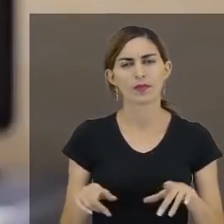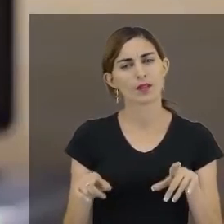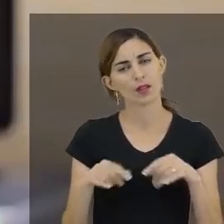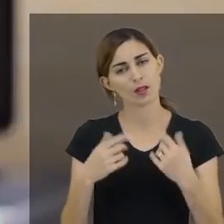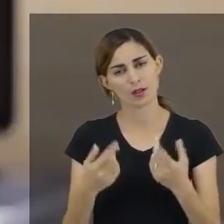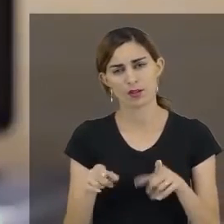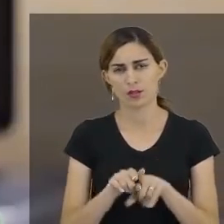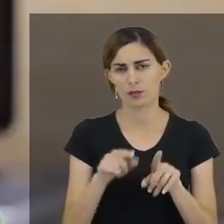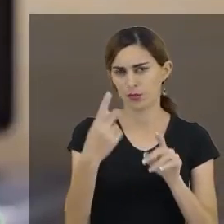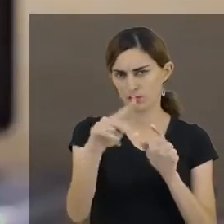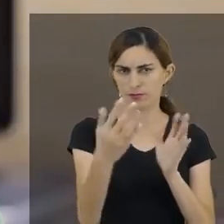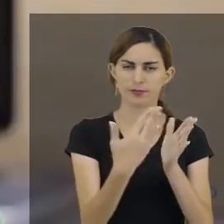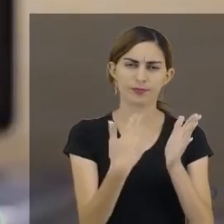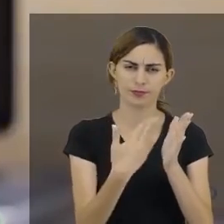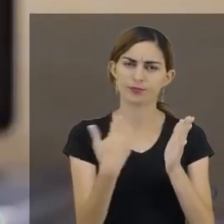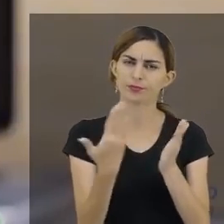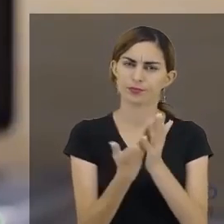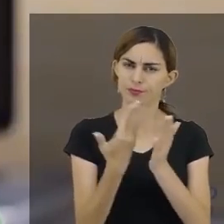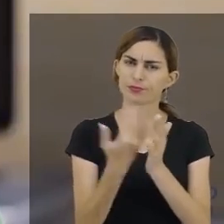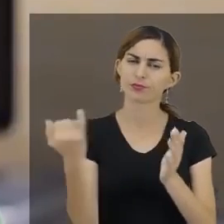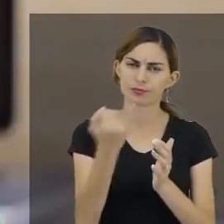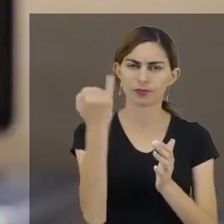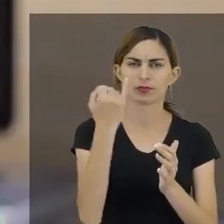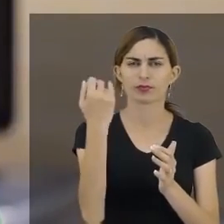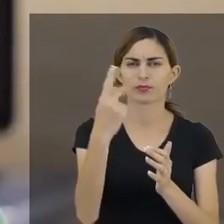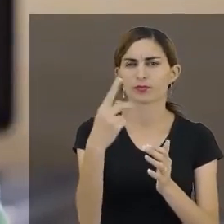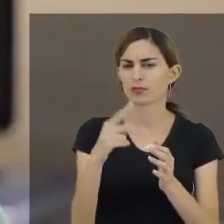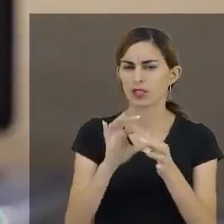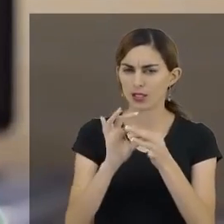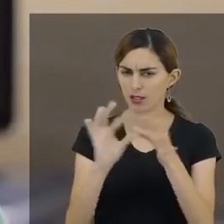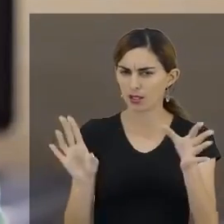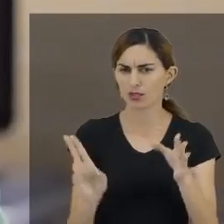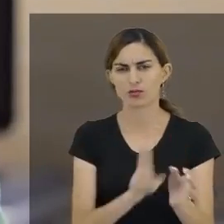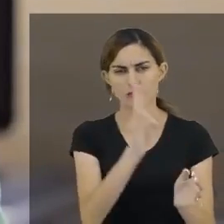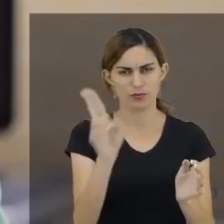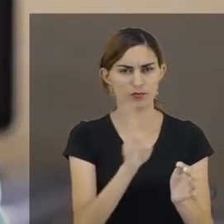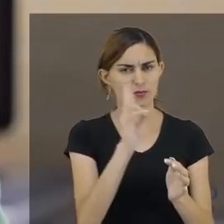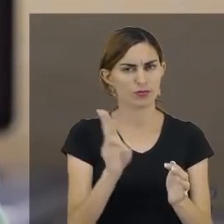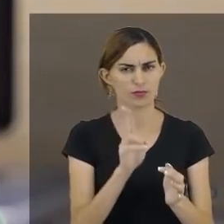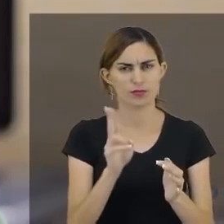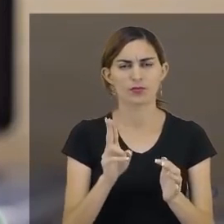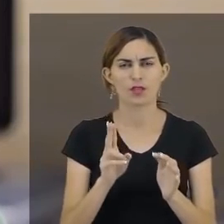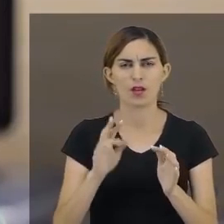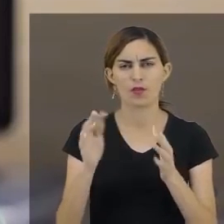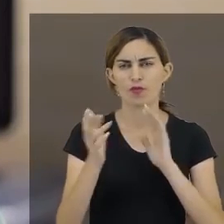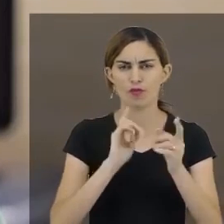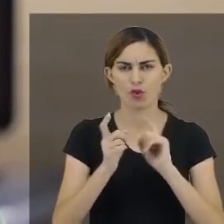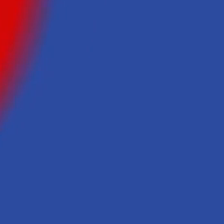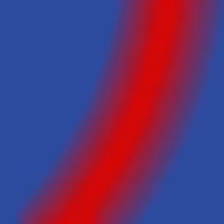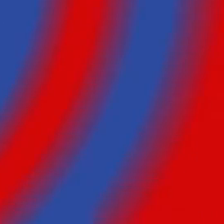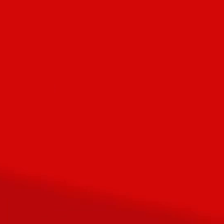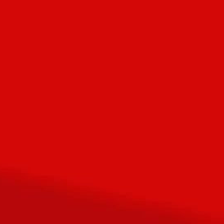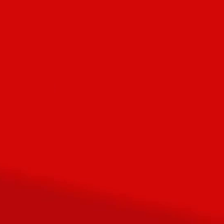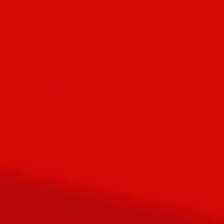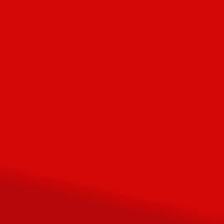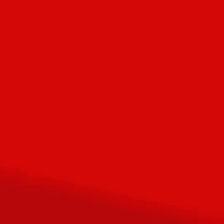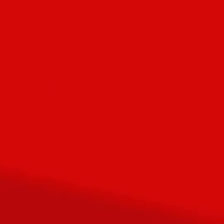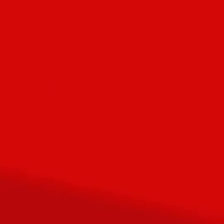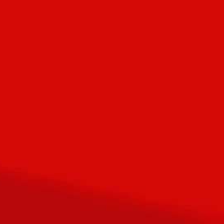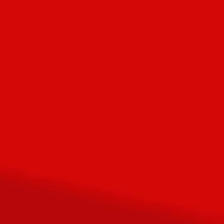HTML. O caderno de estudos é muito importante para vocês. Não deixem de utilizá-lo e também utilizar o fórum.